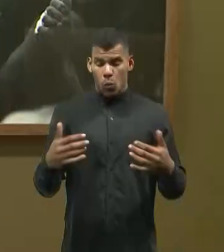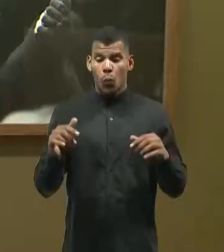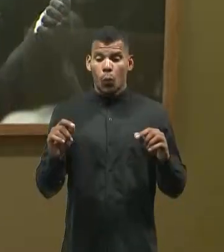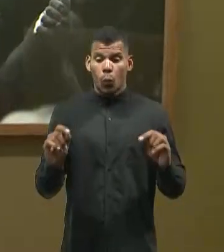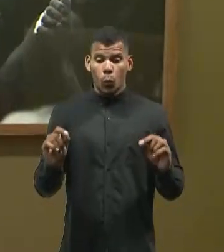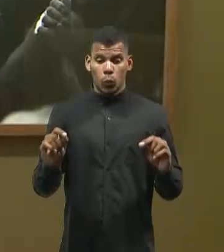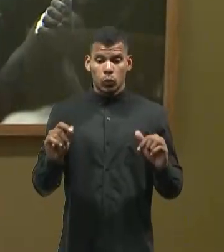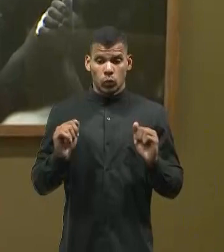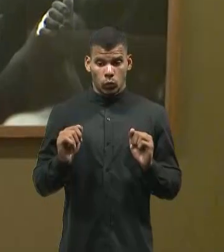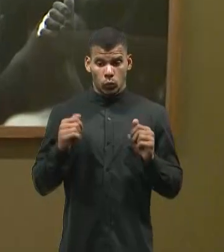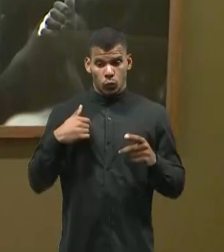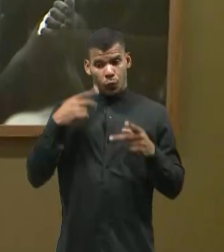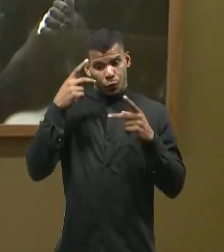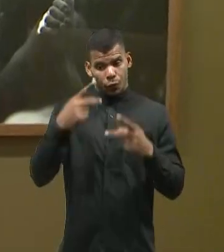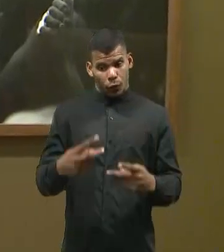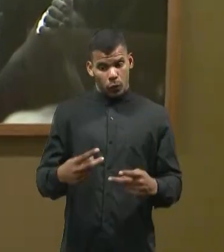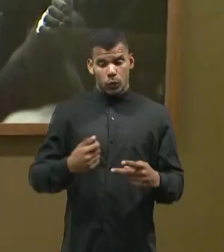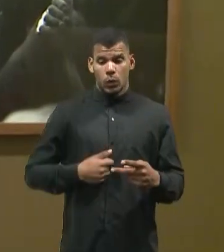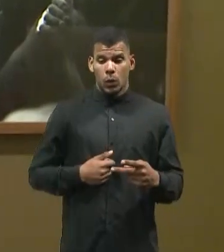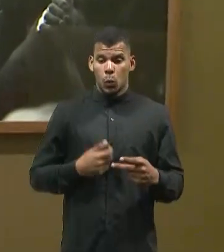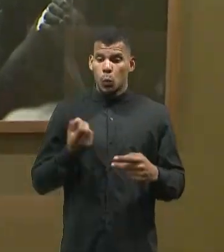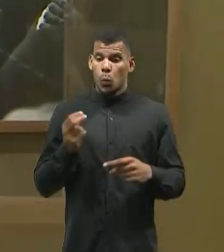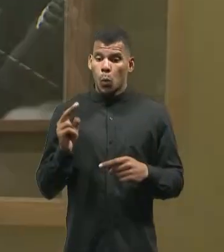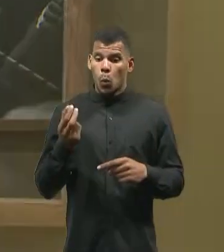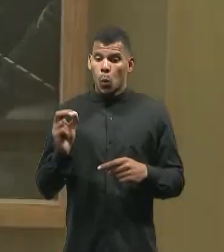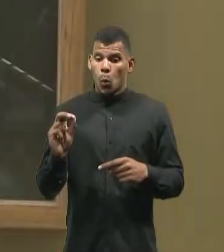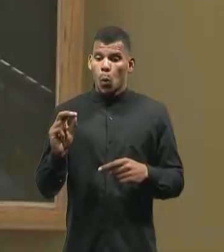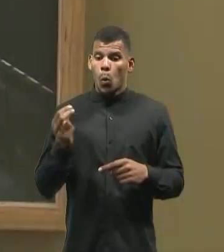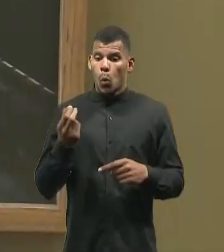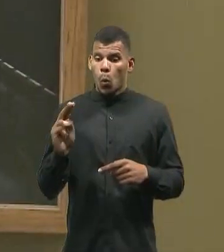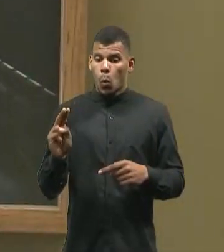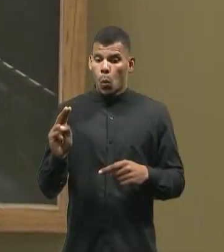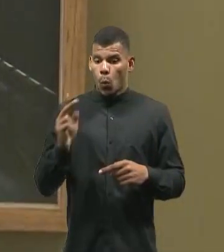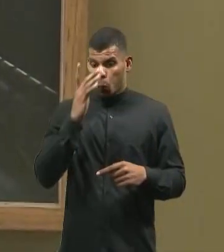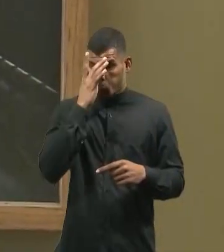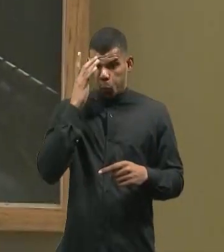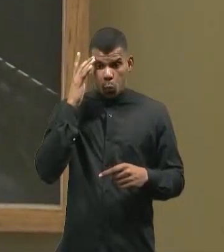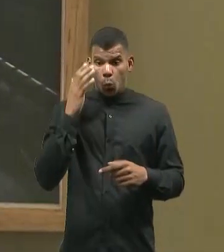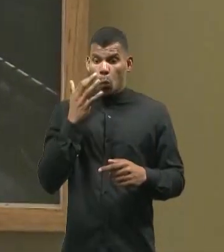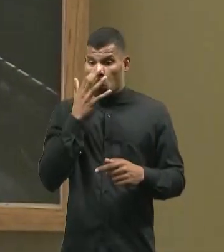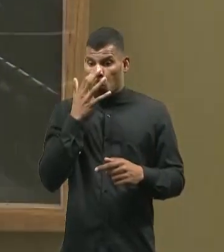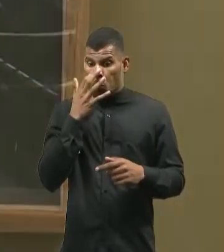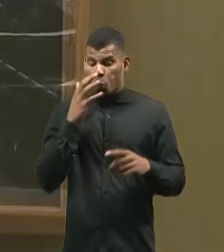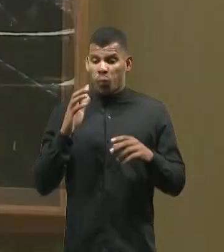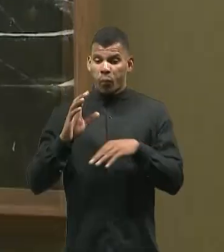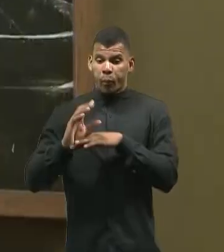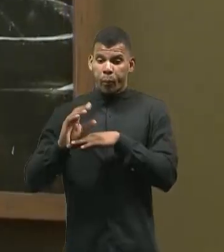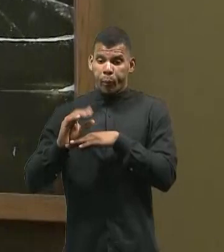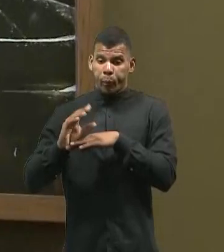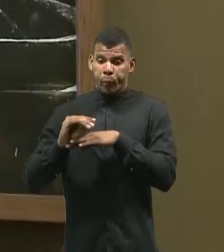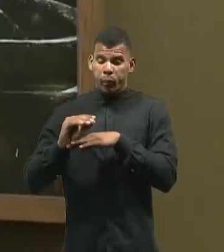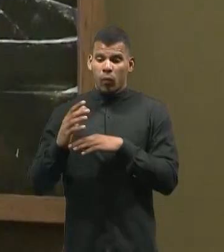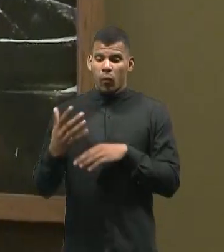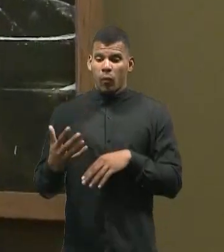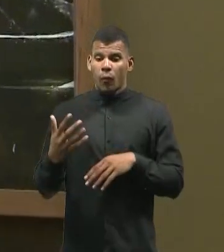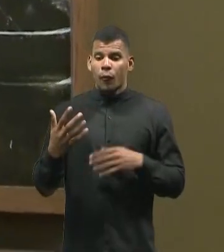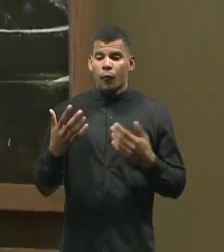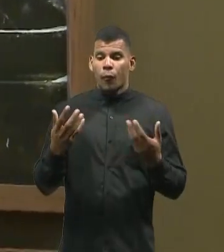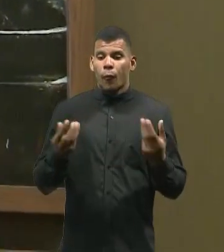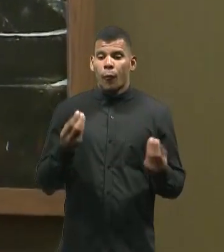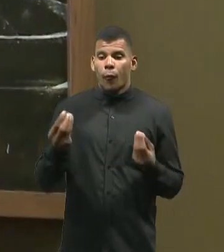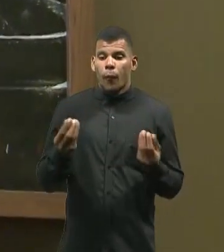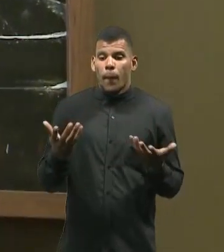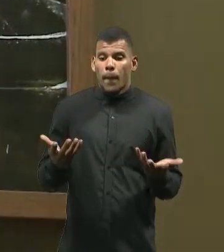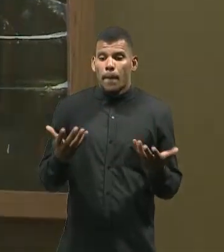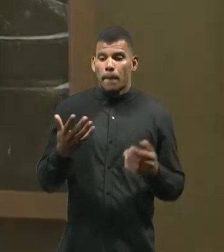o visitante ou o telespectador que está vendo aí as imagens mais... como incerto, o que,